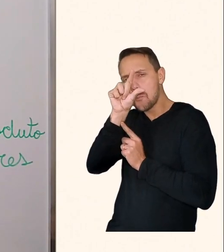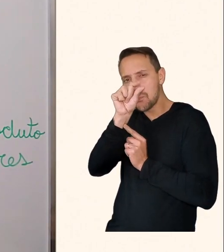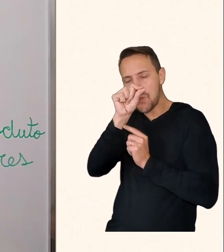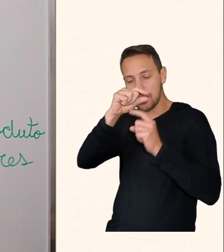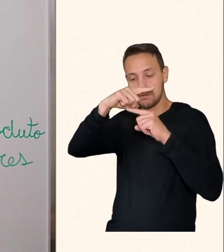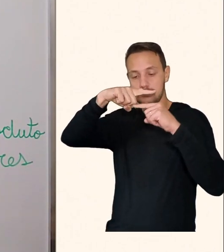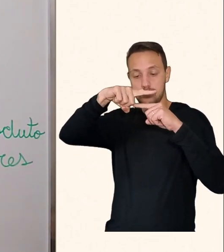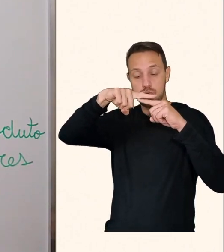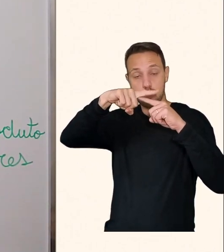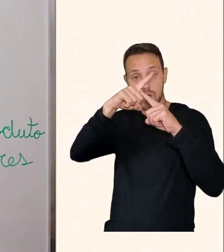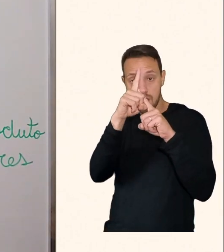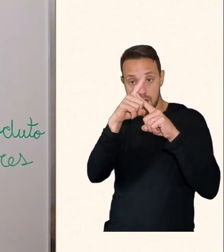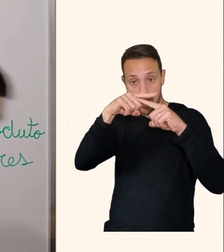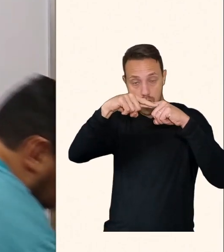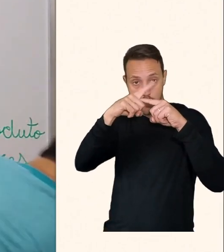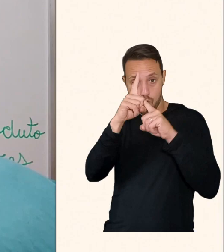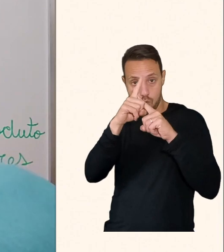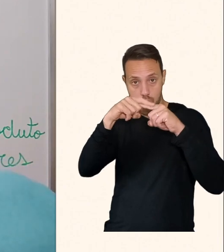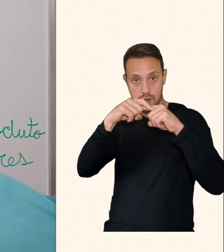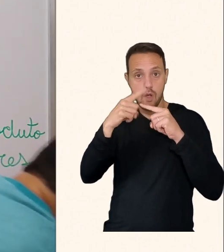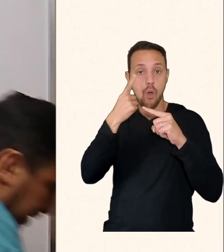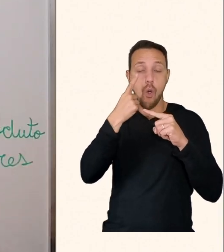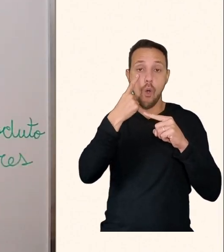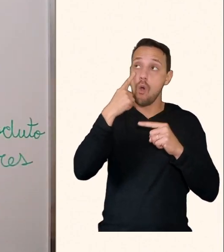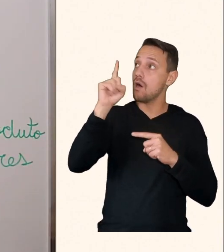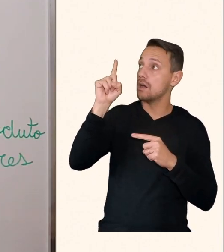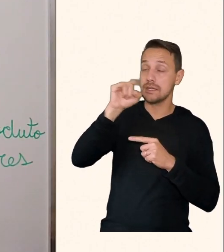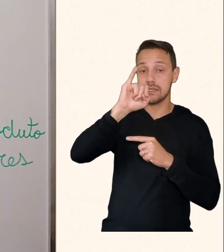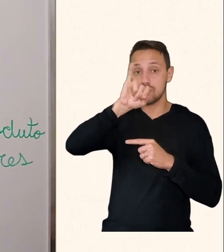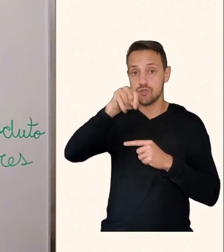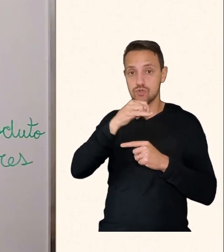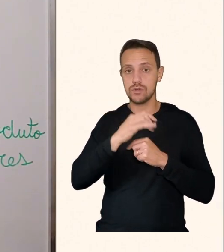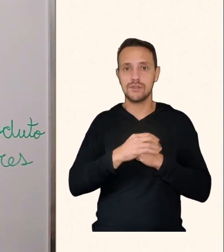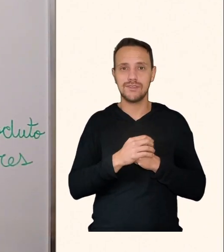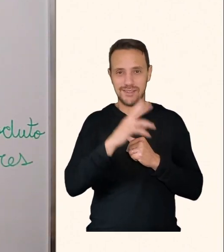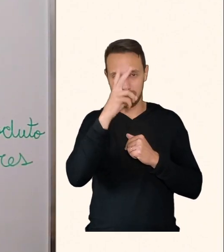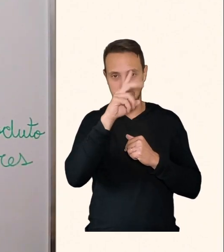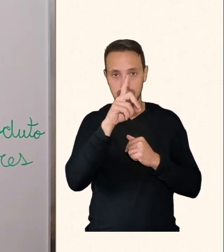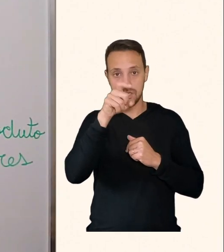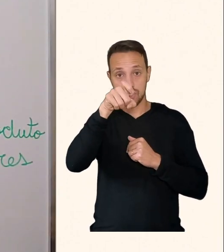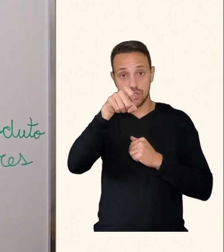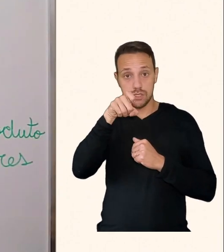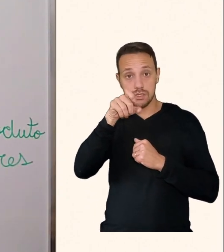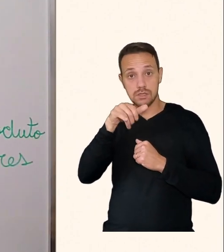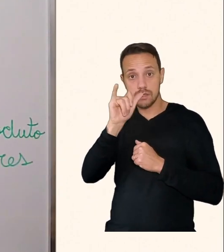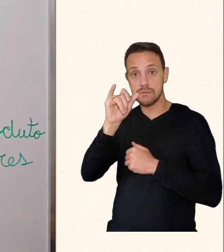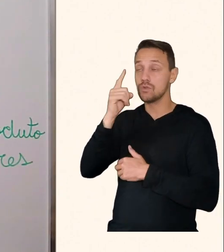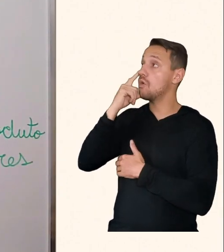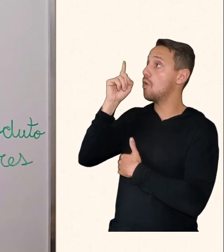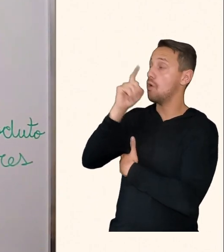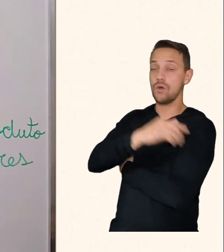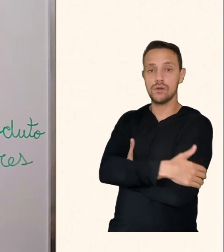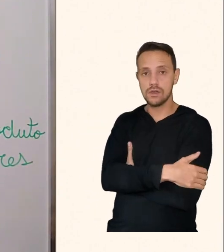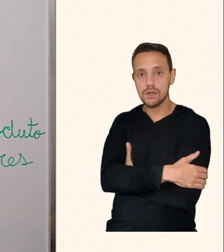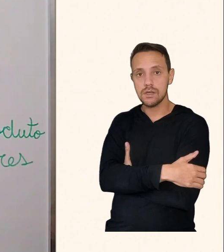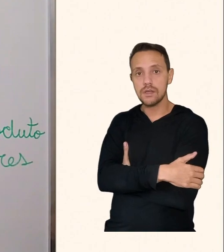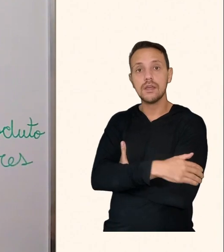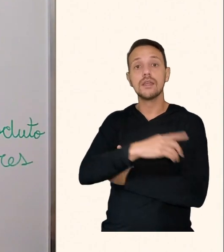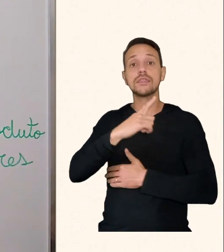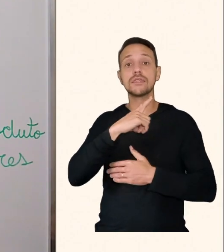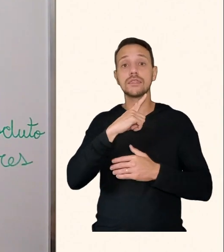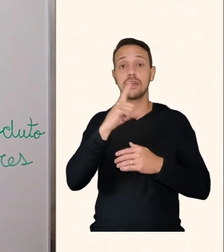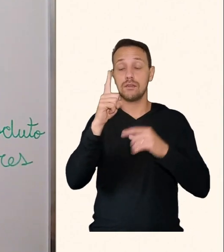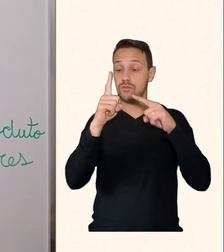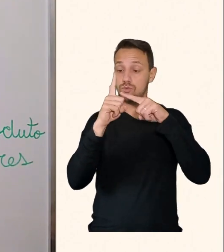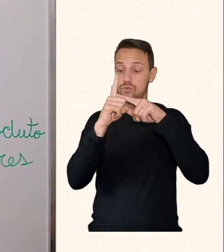eles. Os vetores. Os versores I e J, né? Se a gente pensar, ó, X e Y